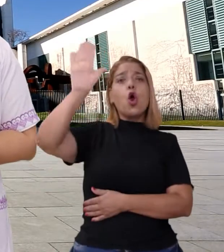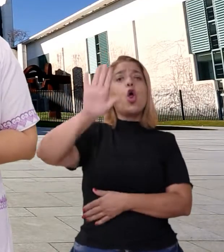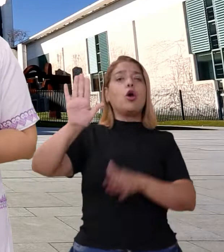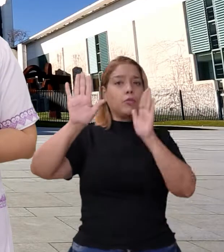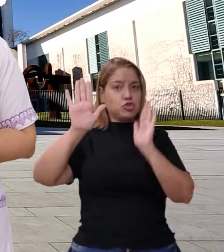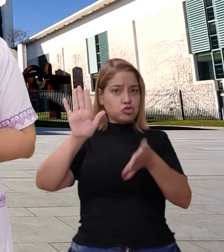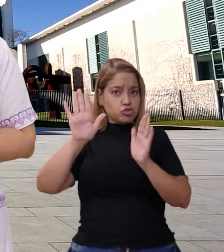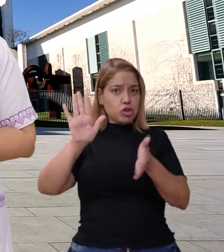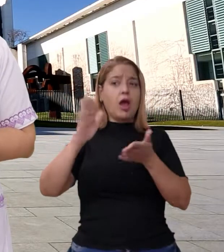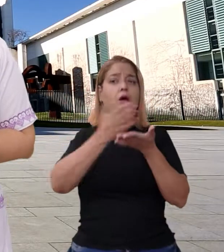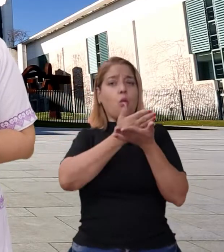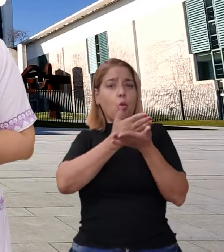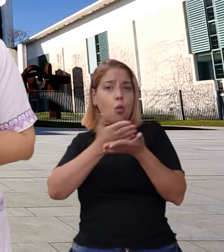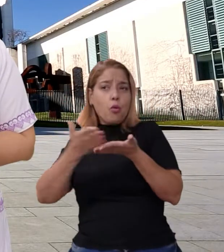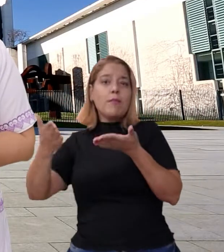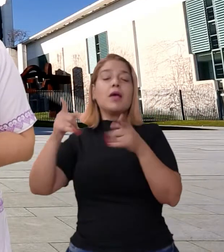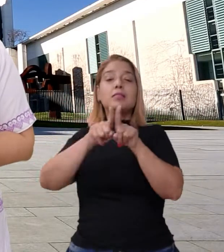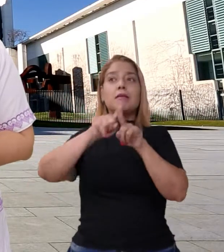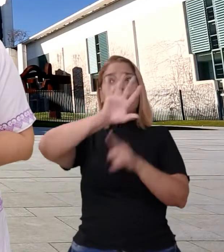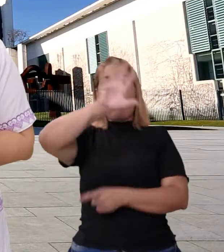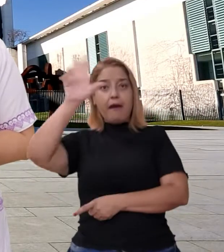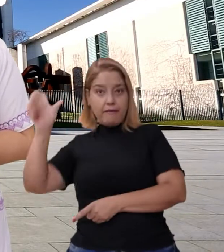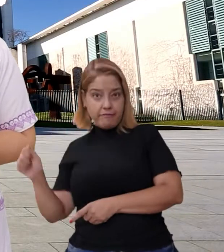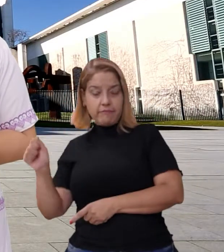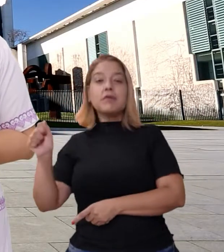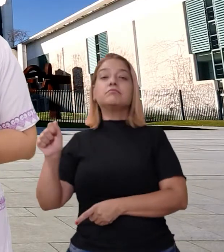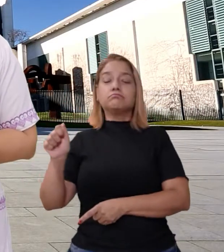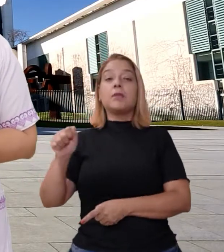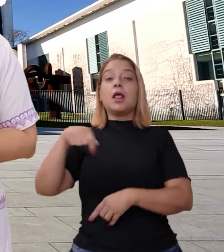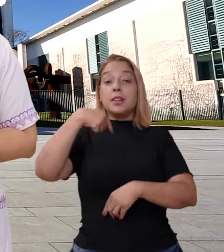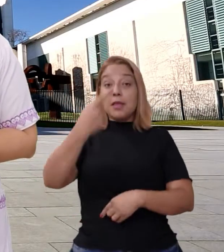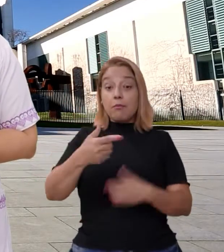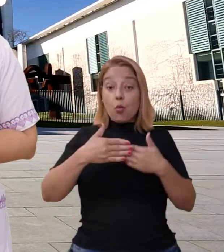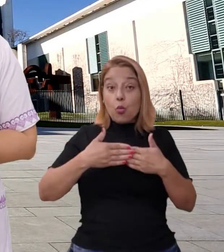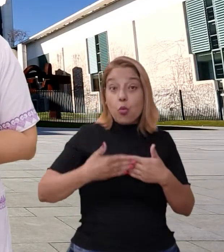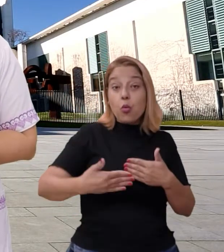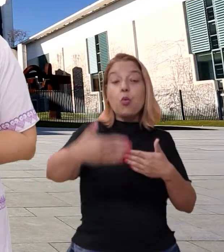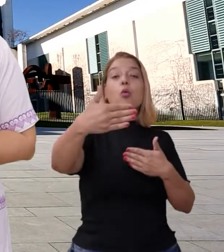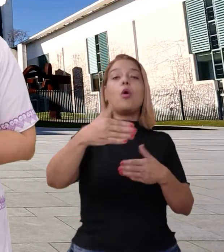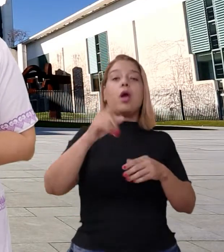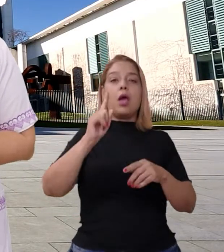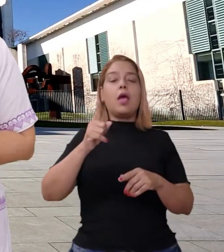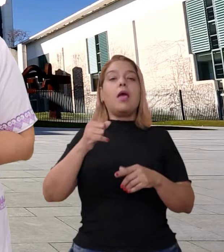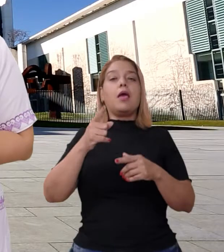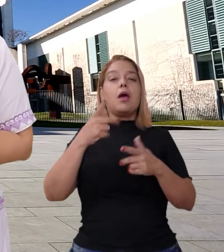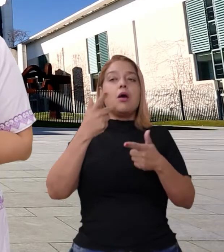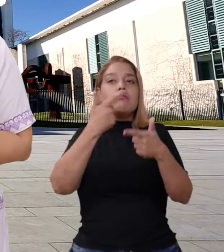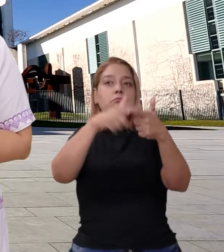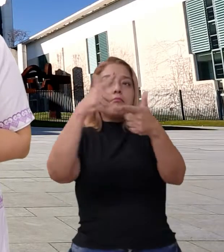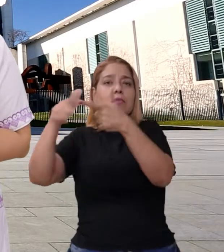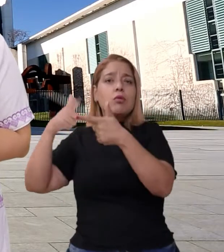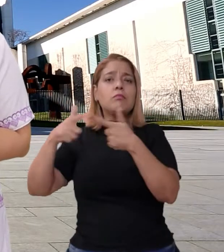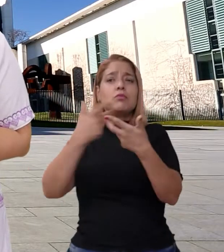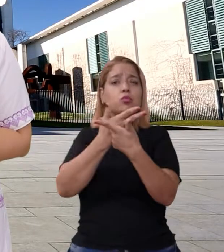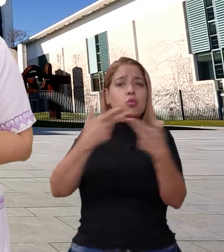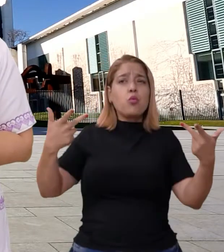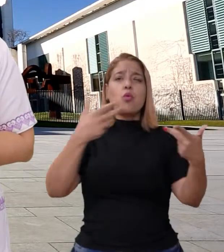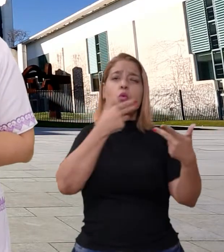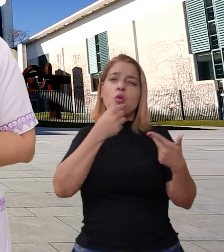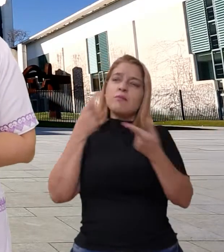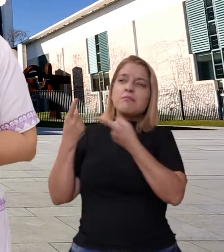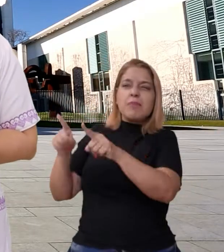do norte da África. Durante a Segunda Guerra, ocorreu o Holocausto. Esse nome designa o processo